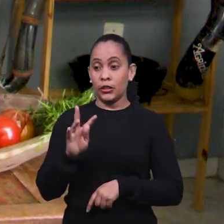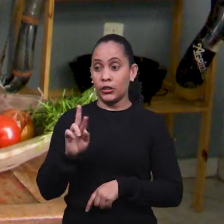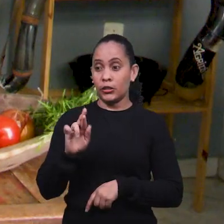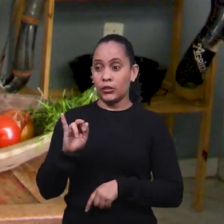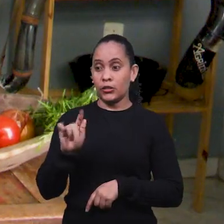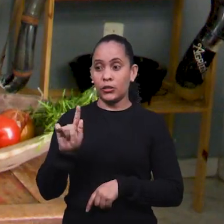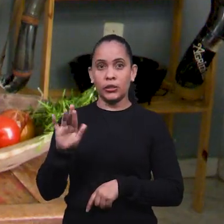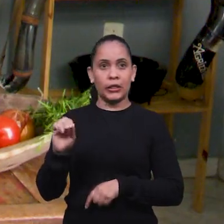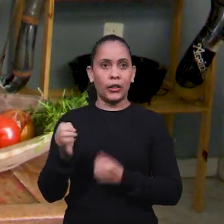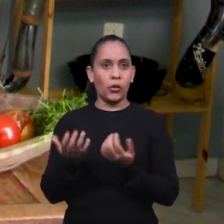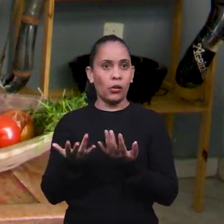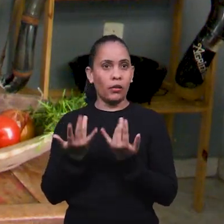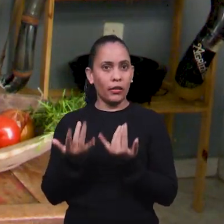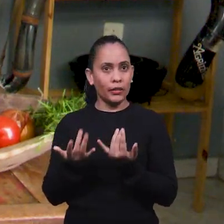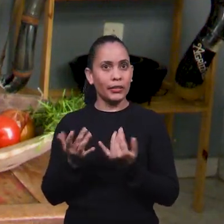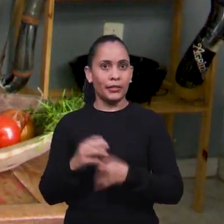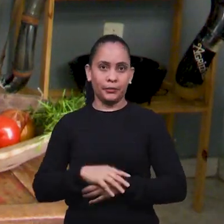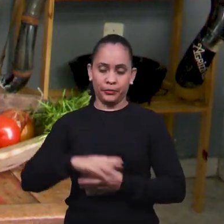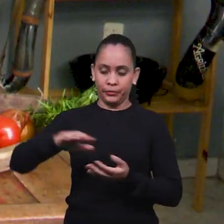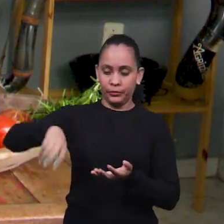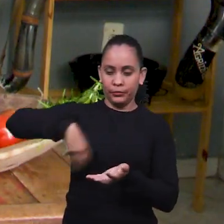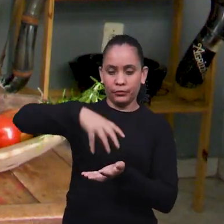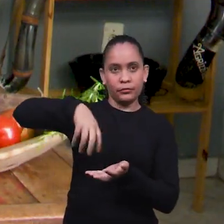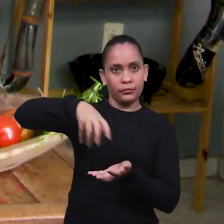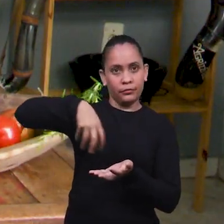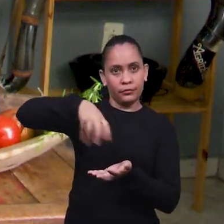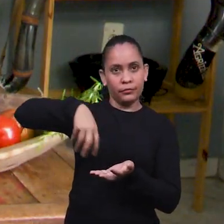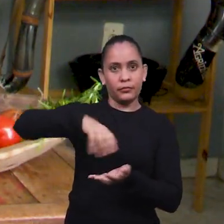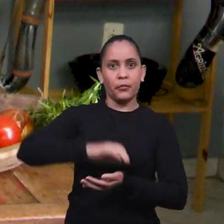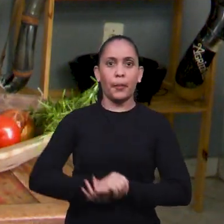mais. Obrigada.